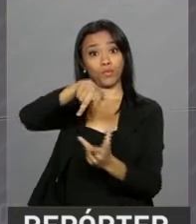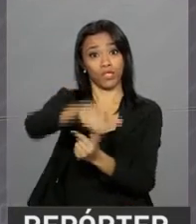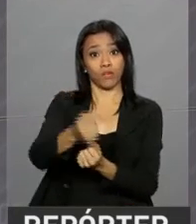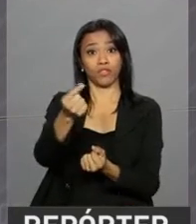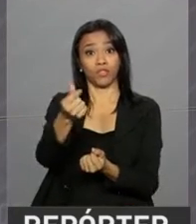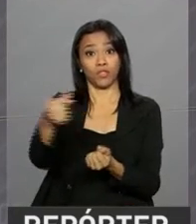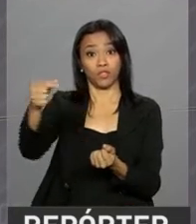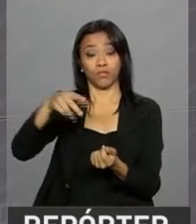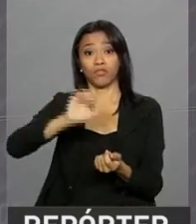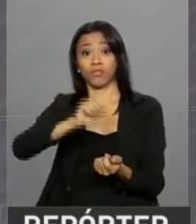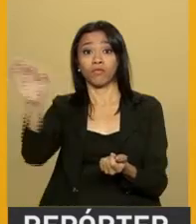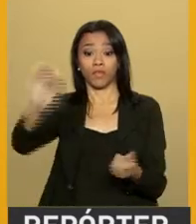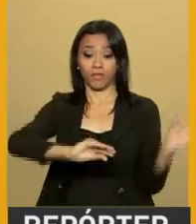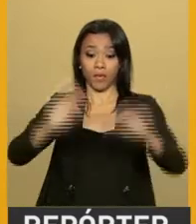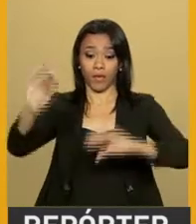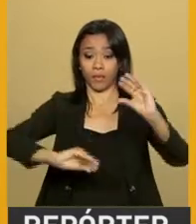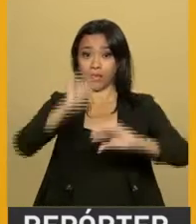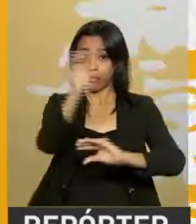estrangeiros